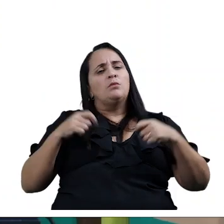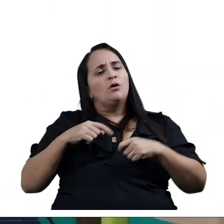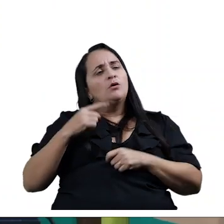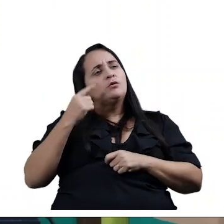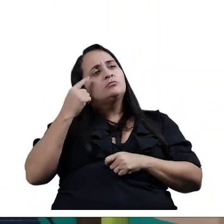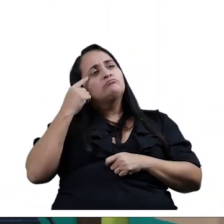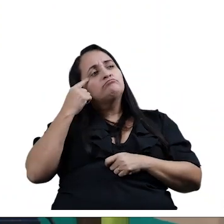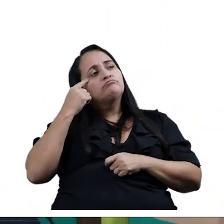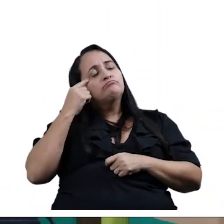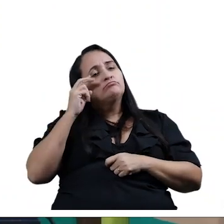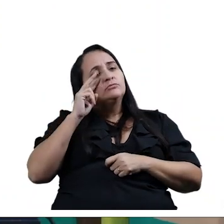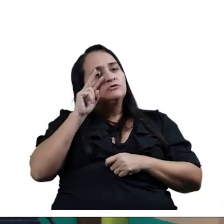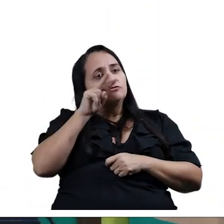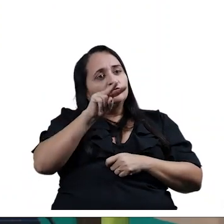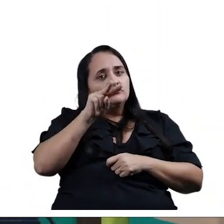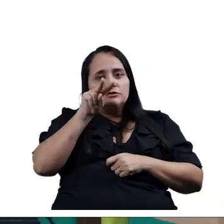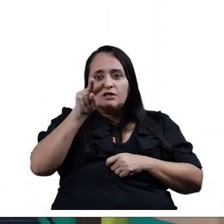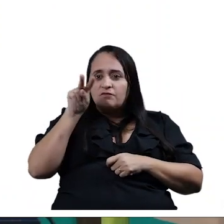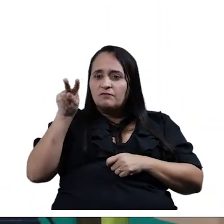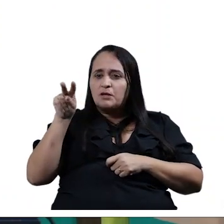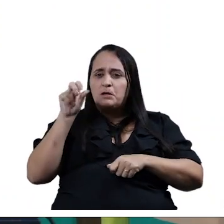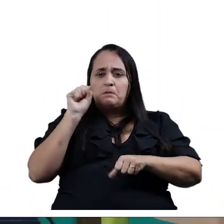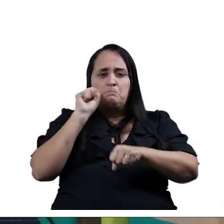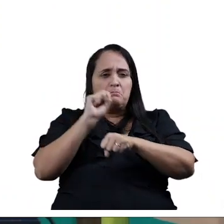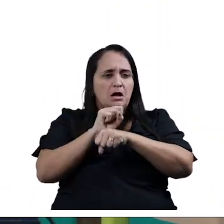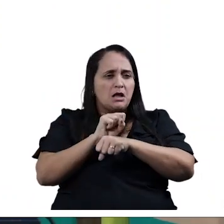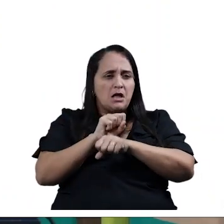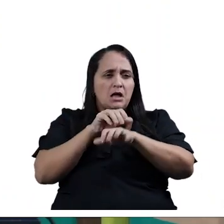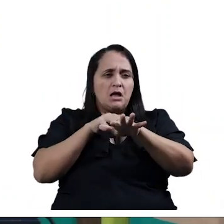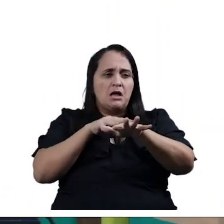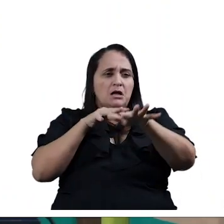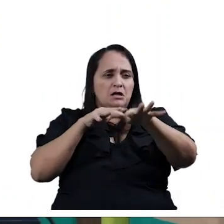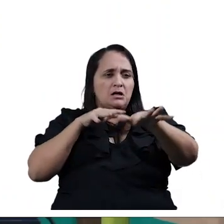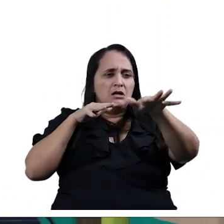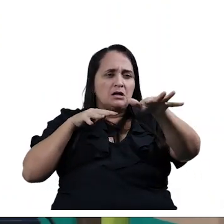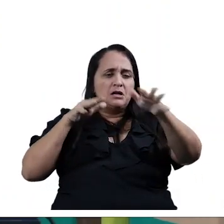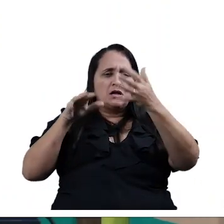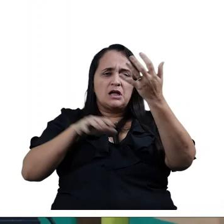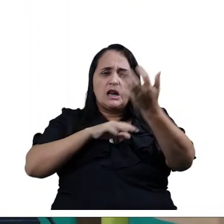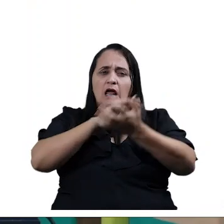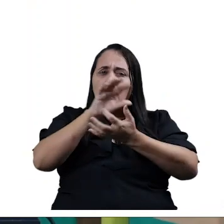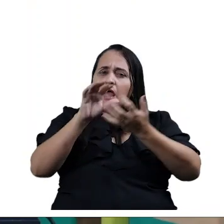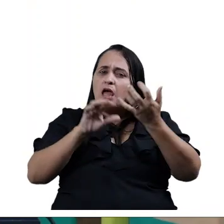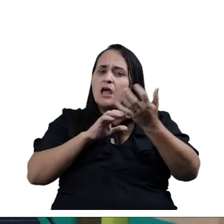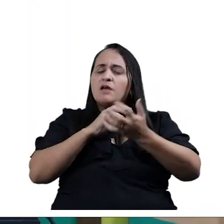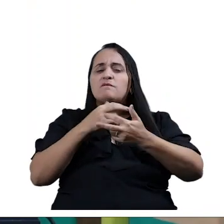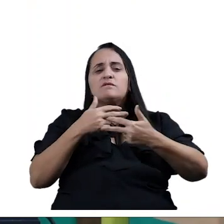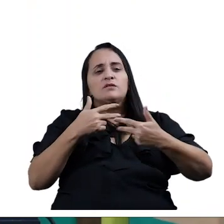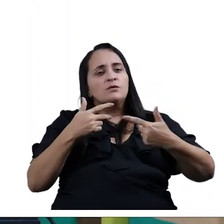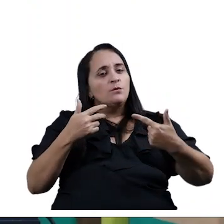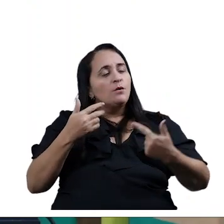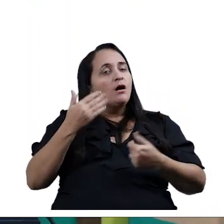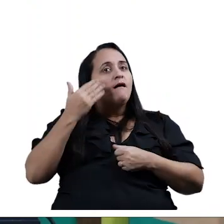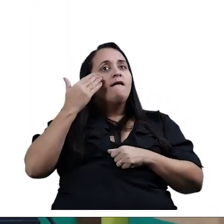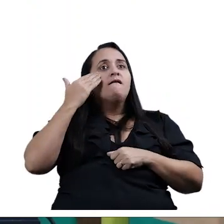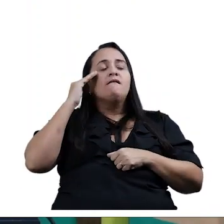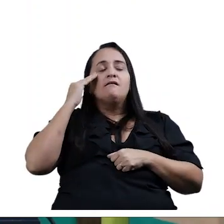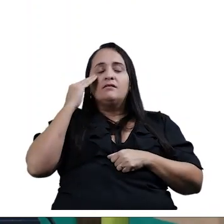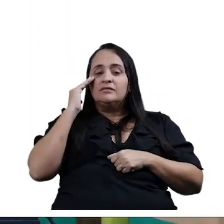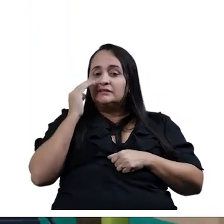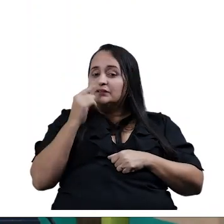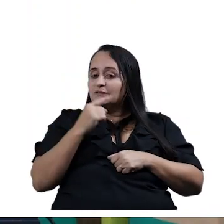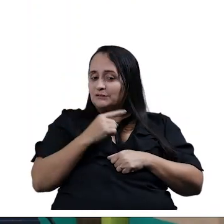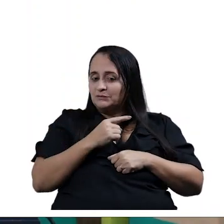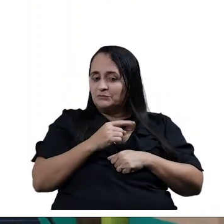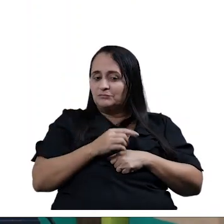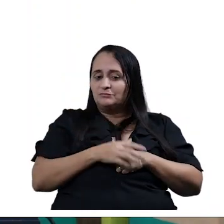sua vivência, né? A vivência de protesto, de parar o trânsito, de parar as coisas. Então, dá também para ajudar a interpretar